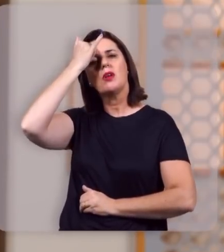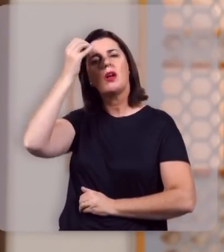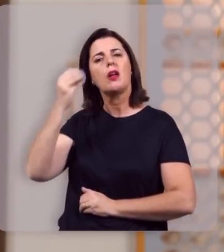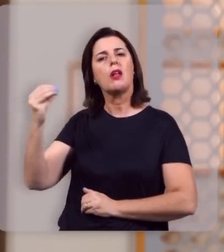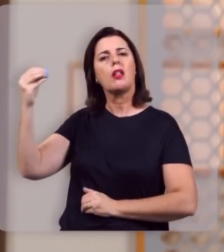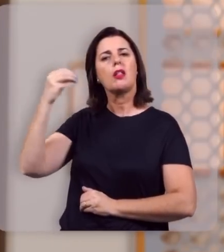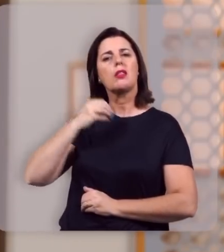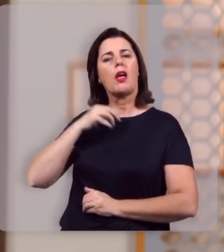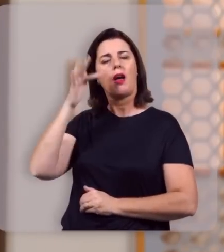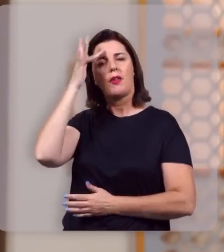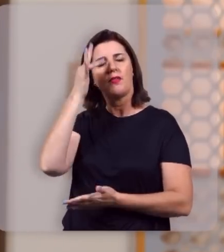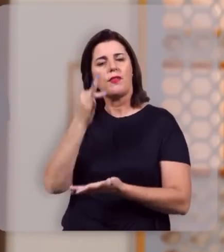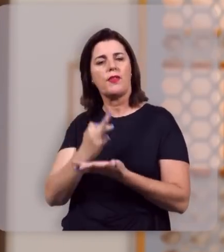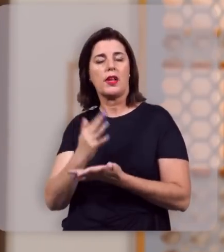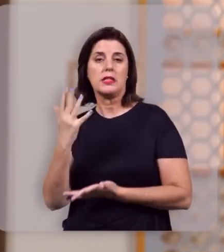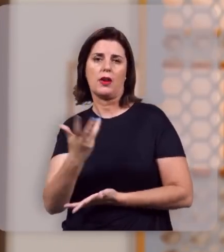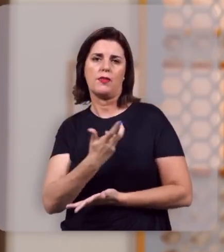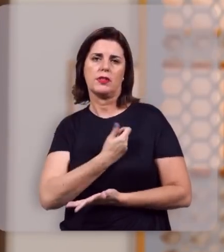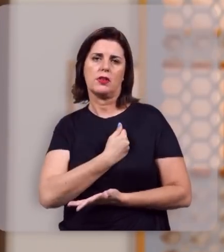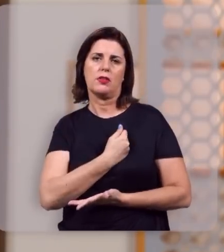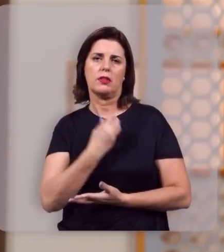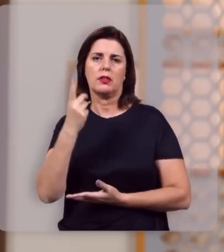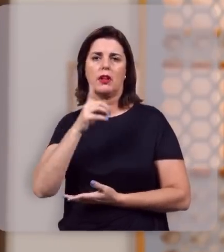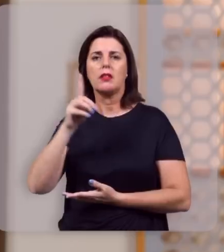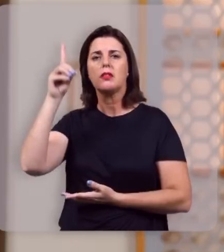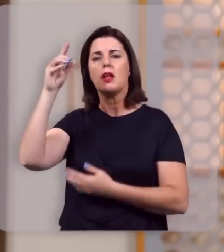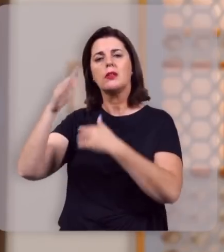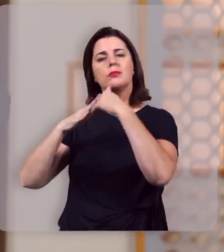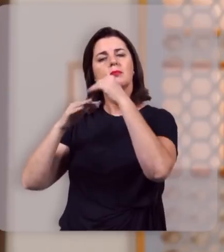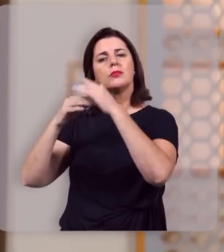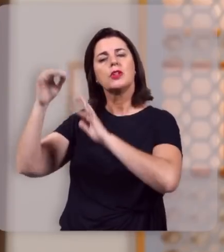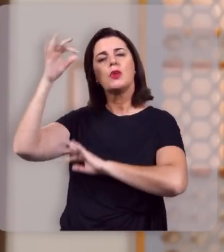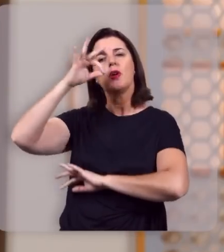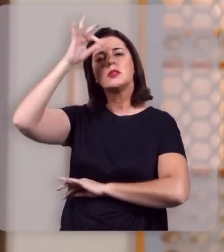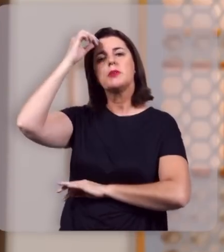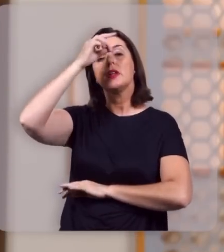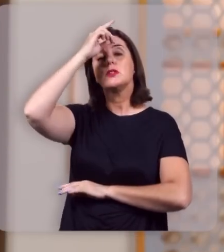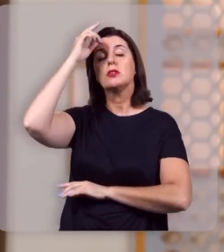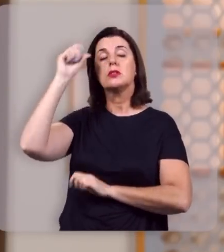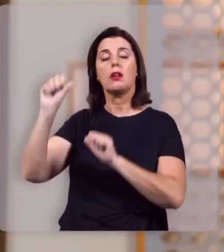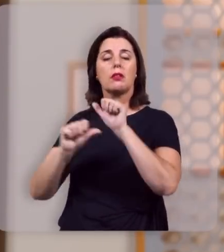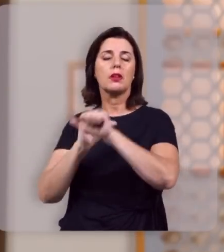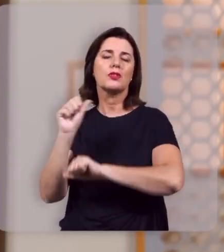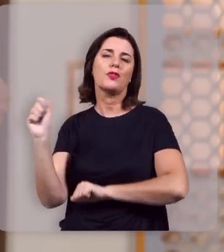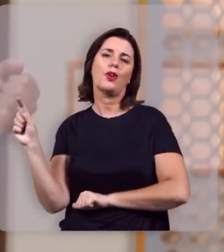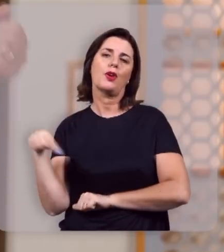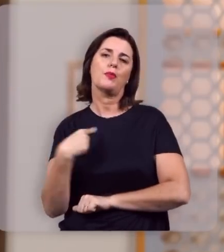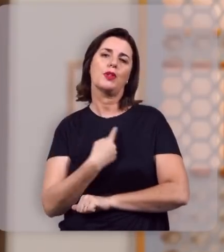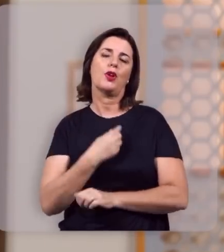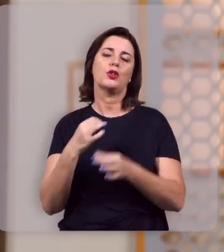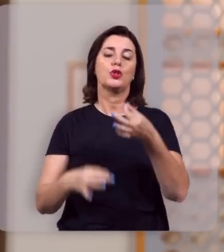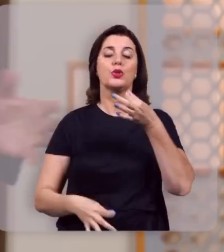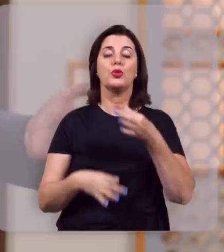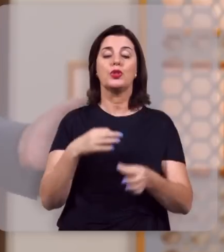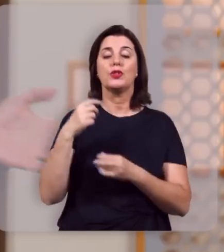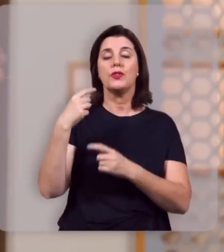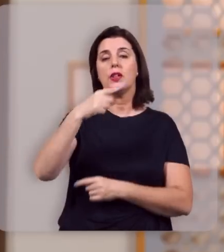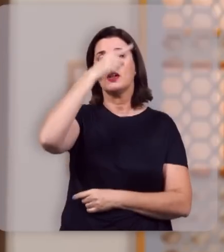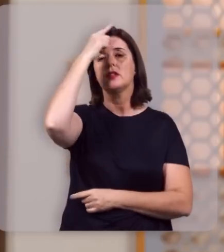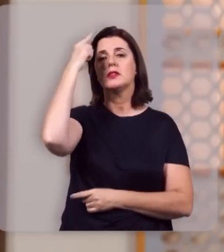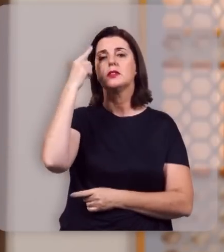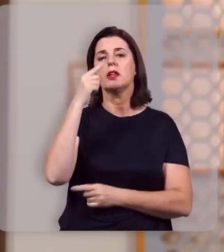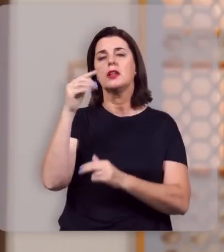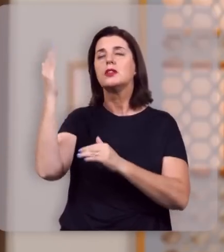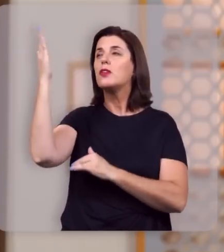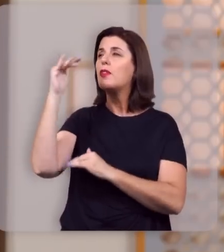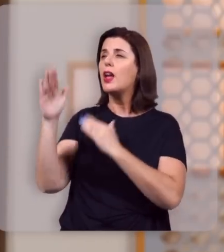dá a fé salvadora, é o próprio Deus, a obra do Espírito Santo, quem nos regenera, quem nos justifica, quem nos santifica,